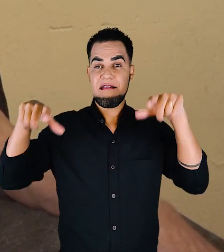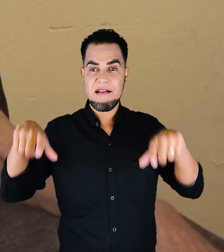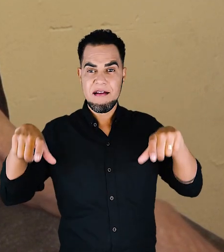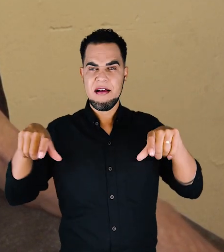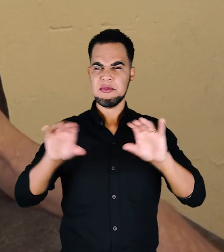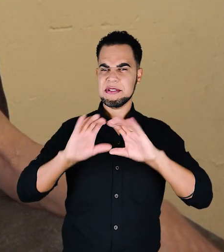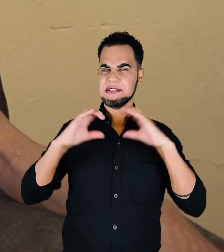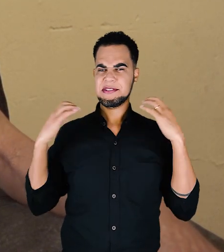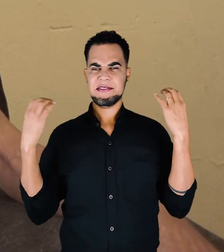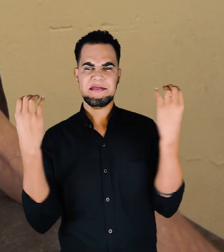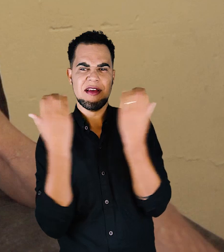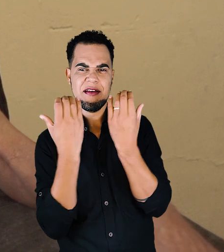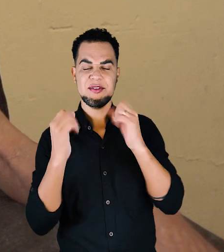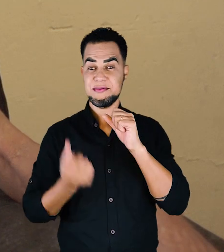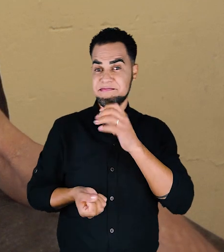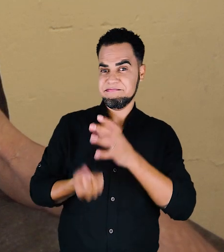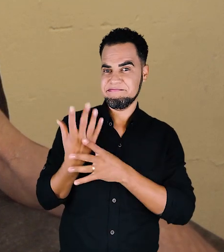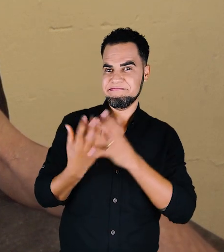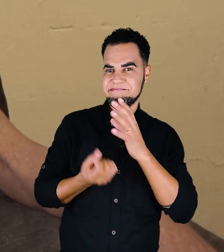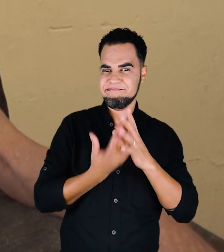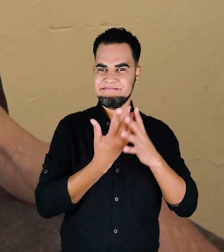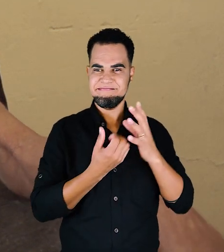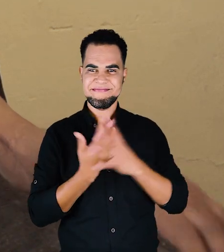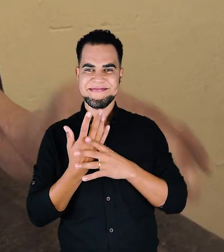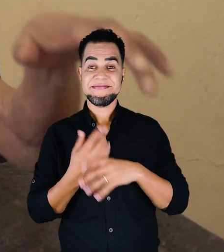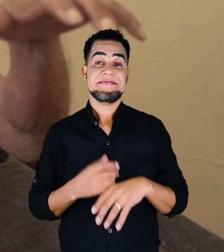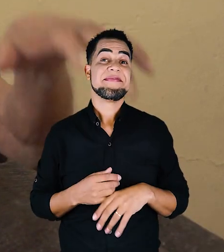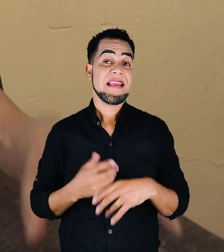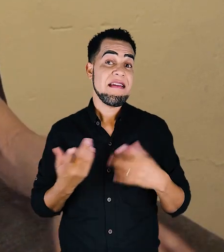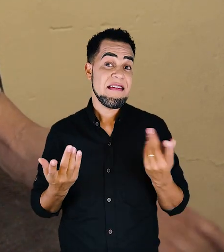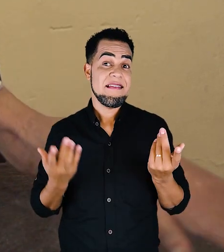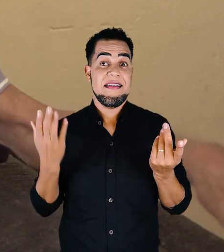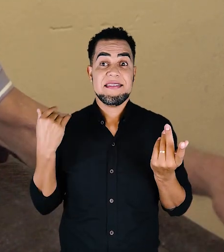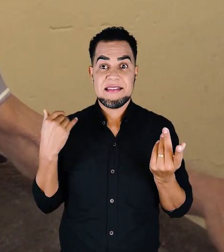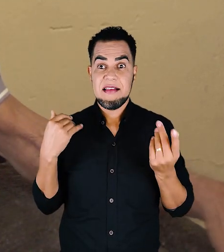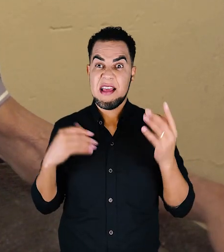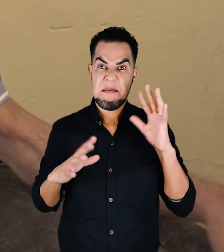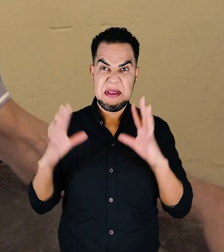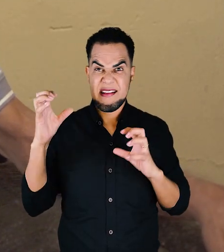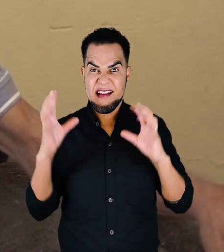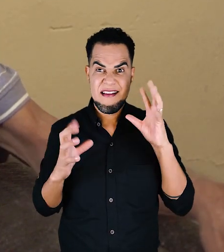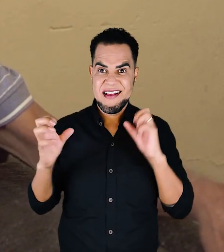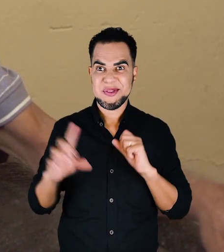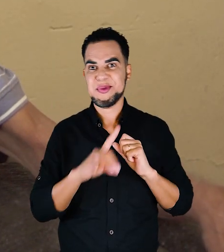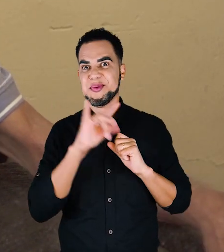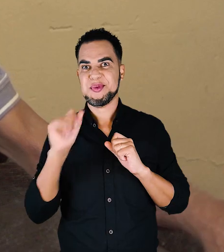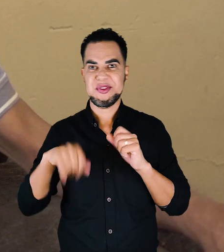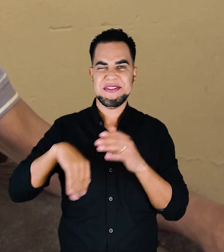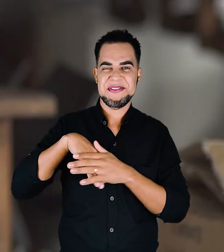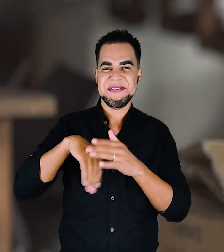construir os campos, os estádios, e era aquela brigaiada o dia do